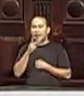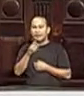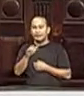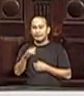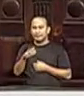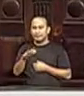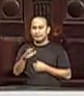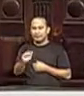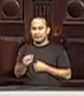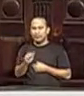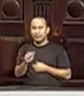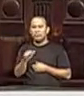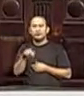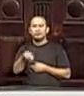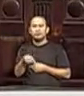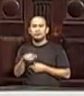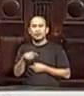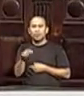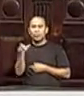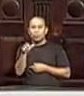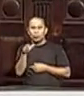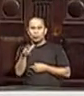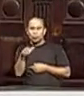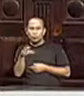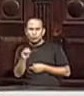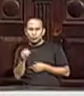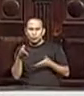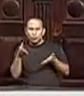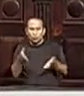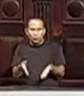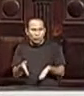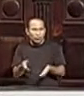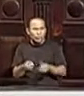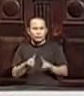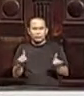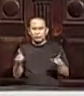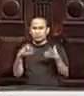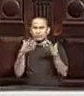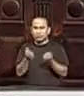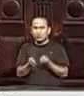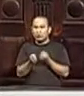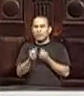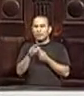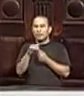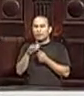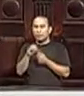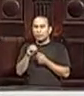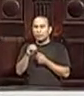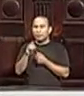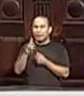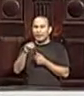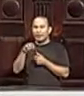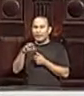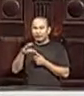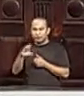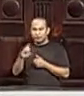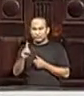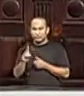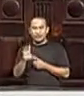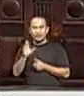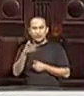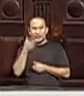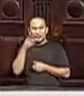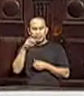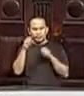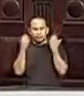da bilhetagem eletrônica, do bilhete único, que hoje é monopolizado pelo Rio Card. Já tratamos desse assunto em plenário e também